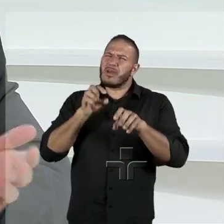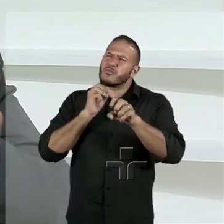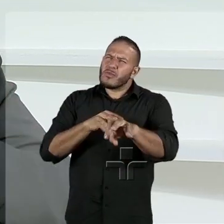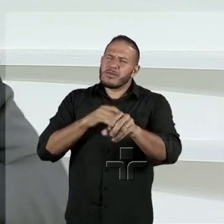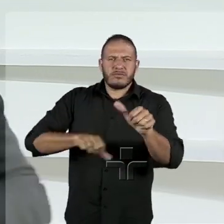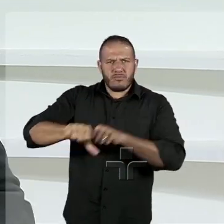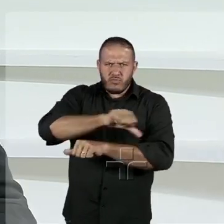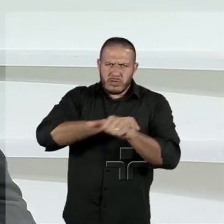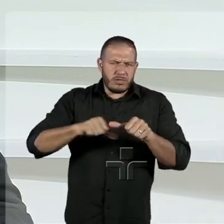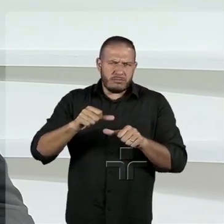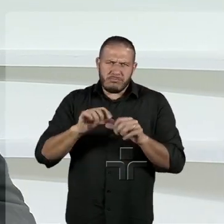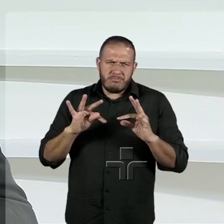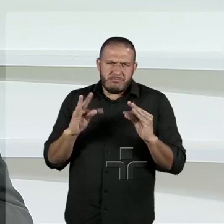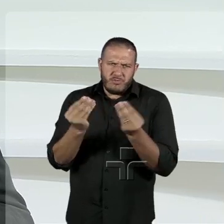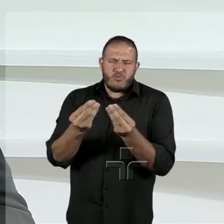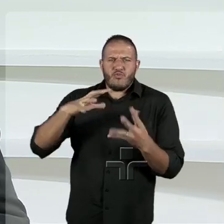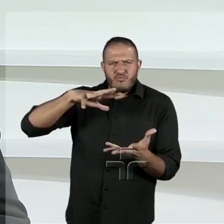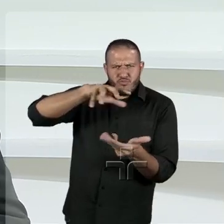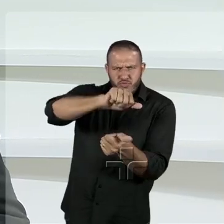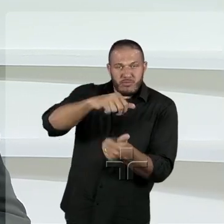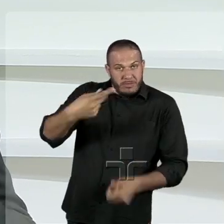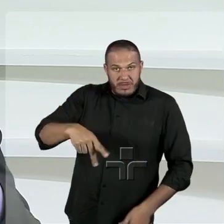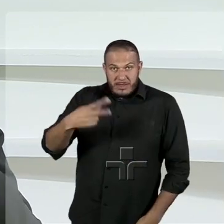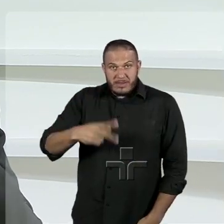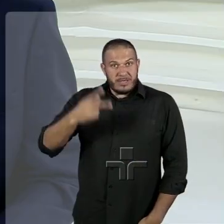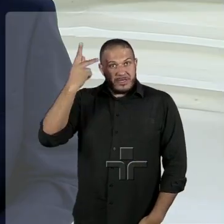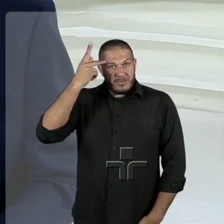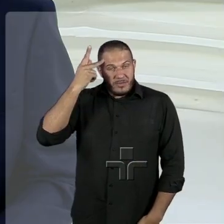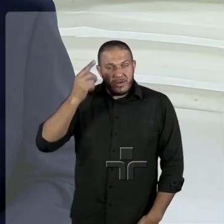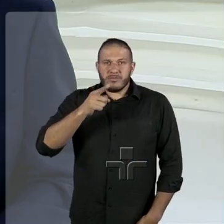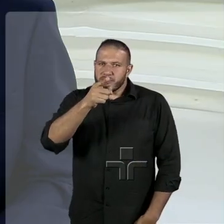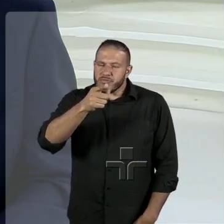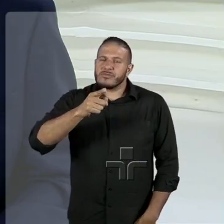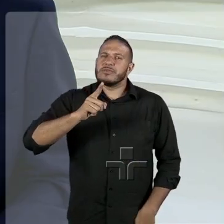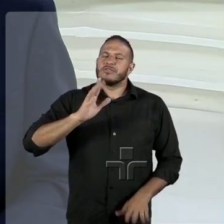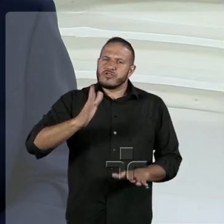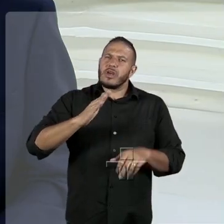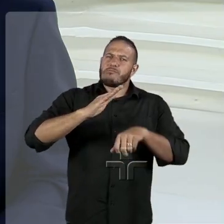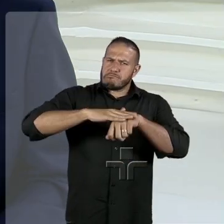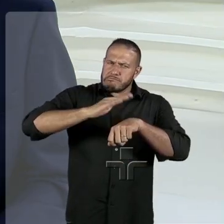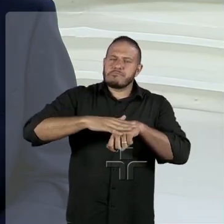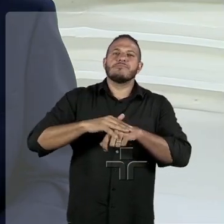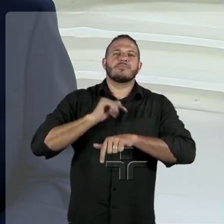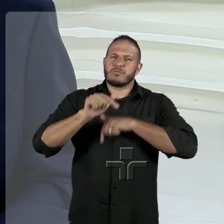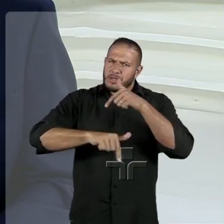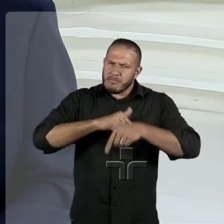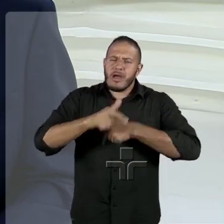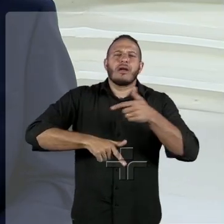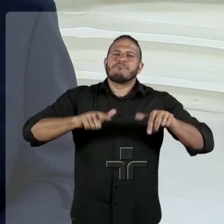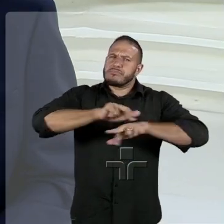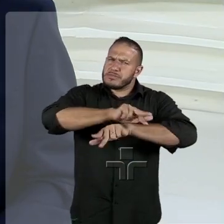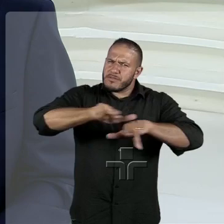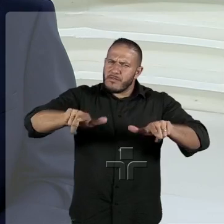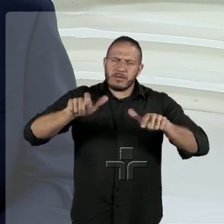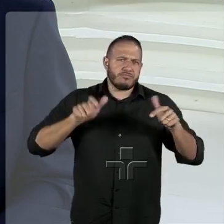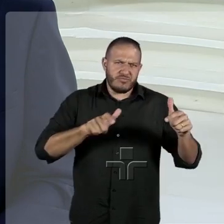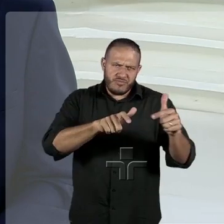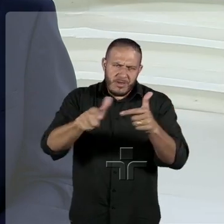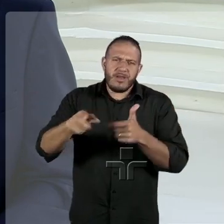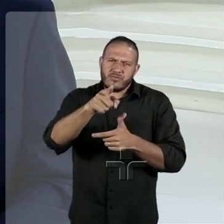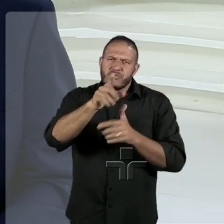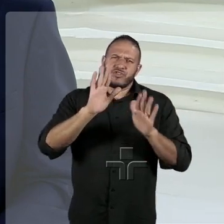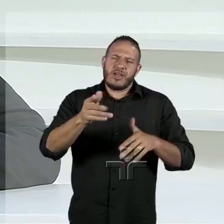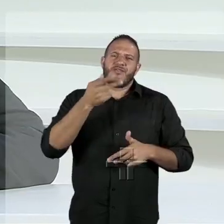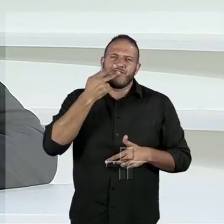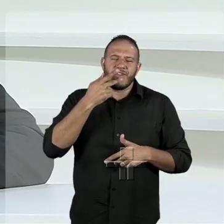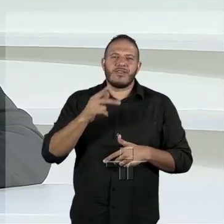mundo inteiro. Aqui em São Paulo, o senhor tem feito um trabalho em várias frentes. O senhor mesmo citou esse